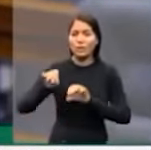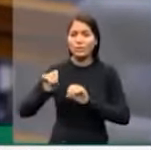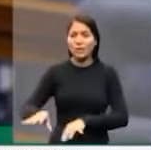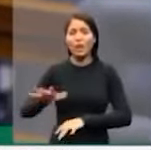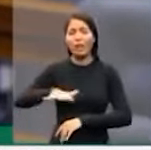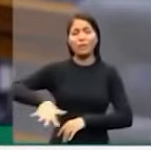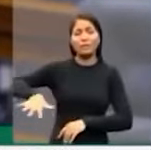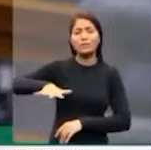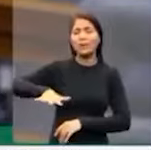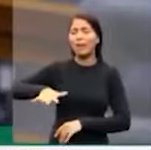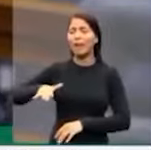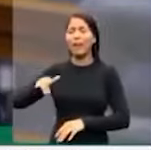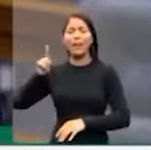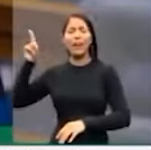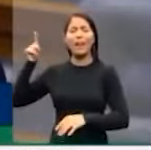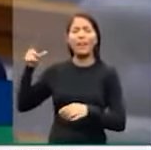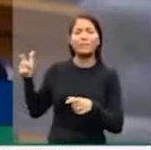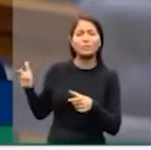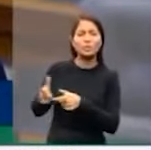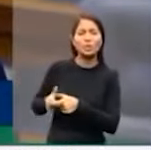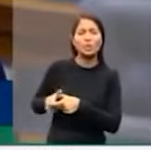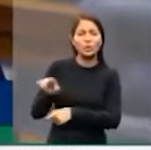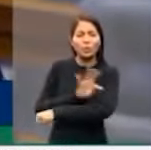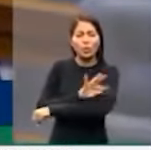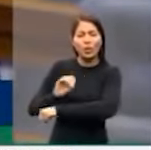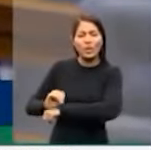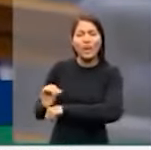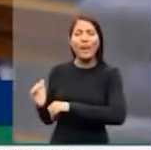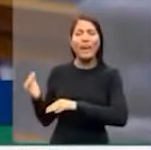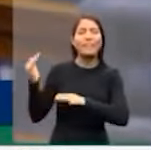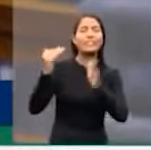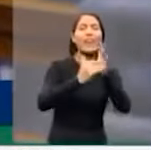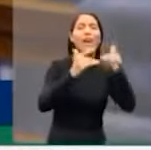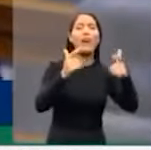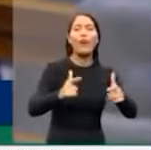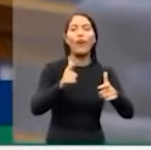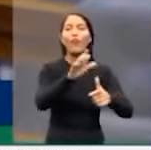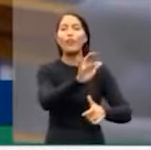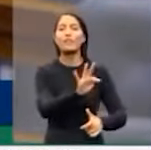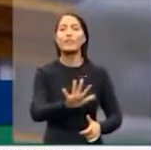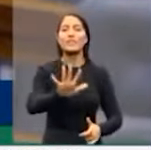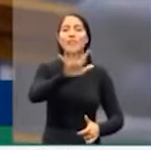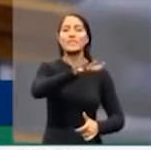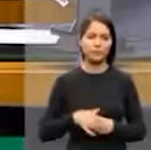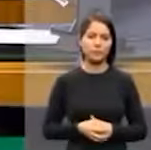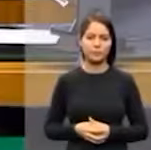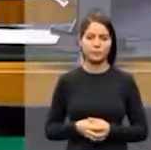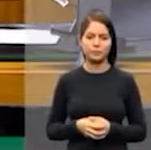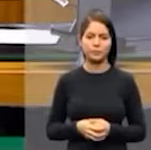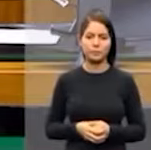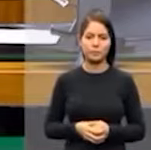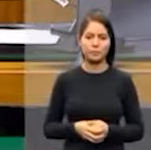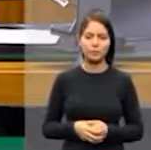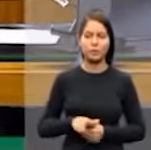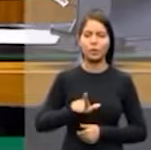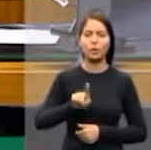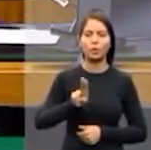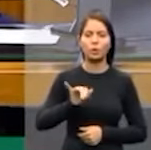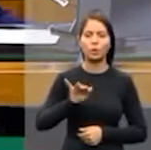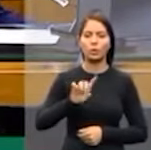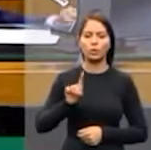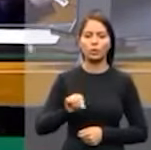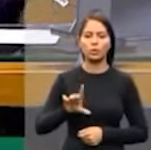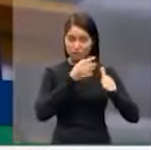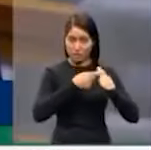até as empresas e considerações inclusive sonhando a dívida dessas confederações aumentando o